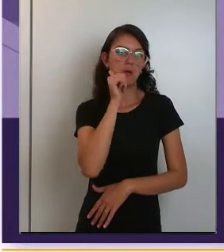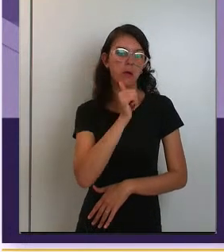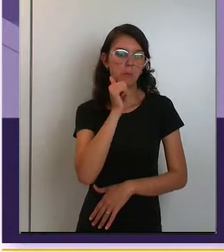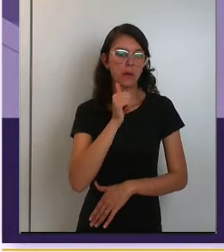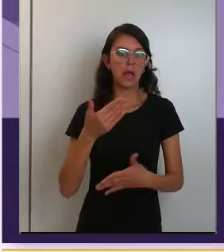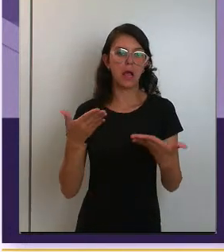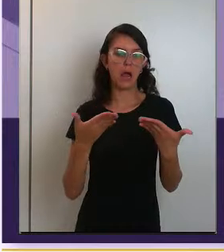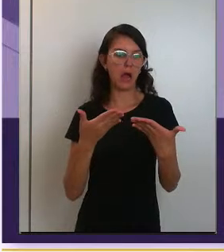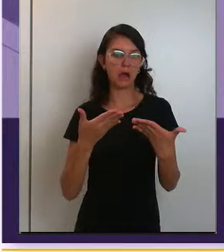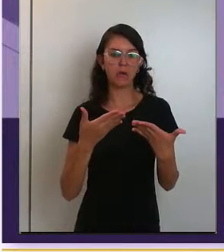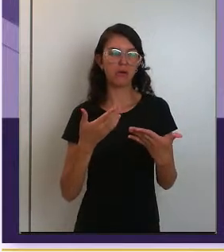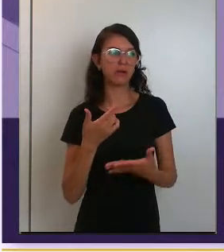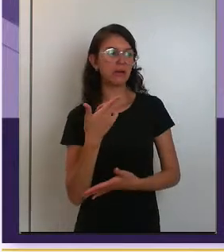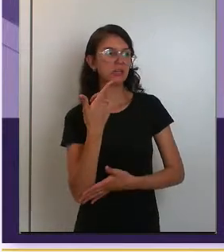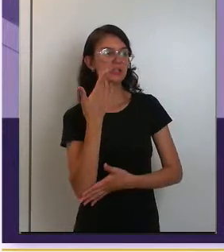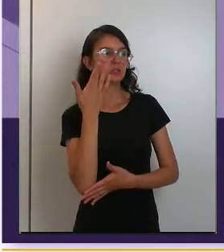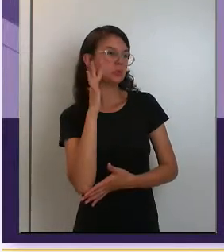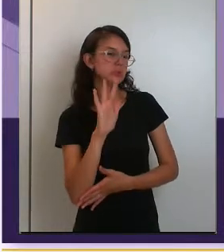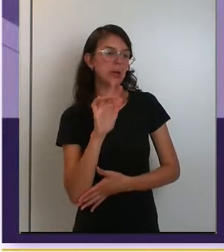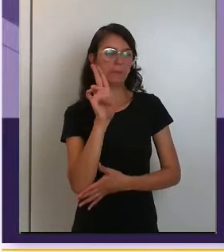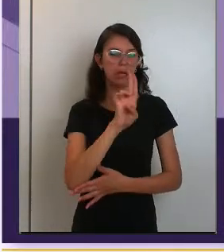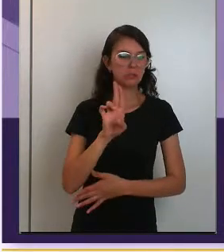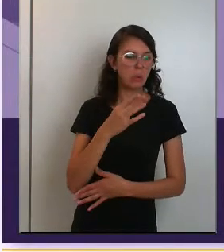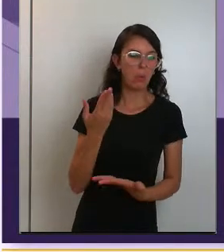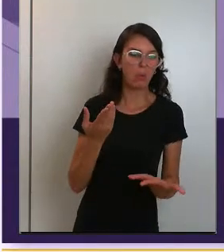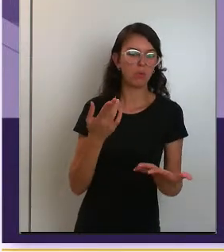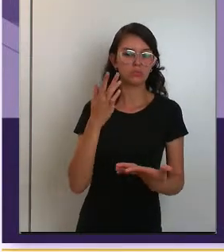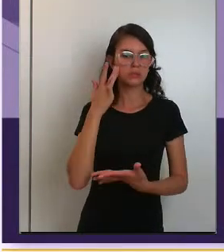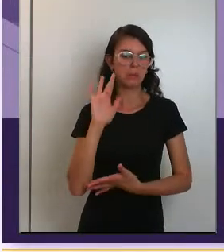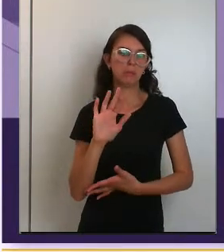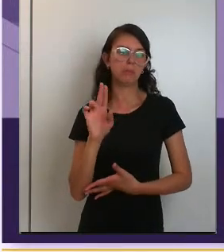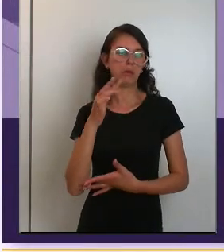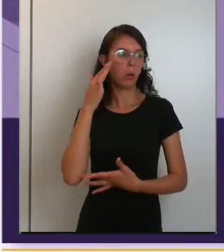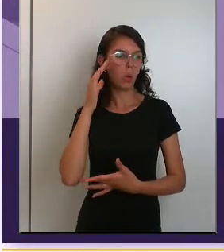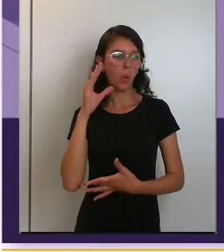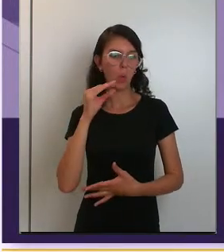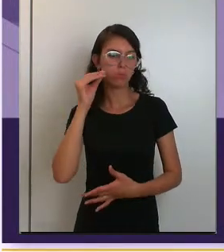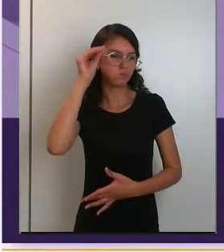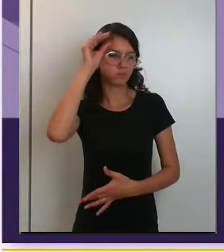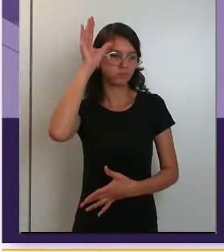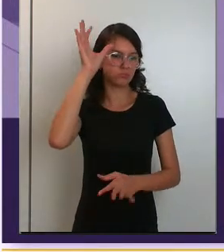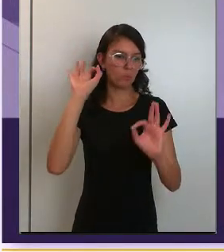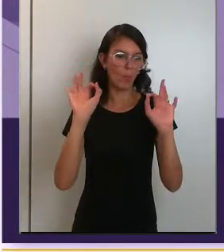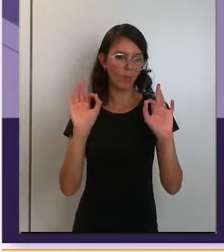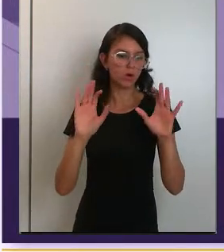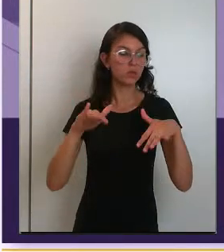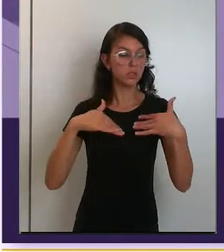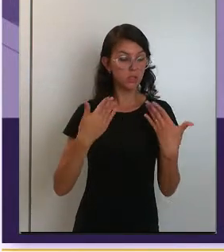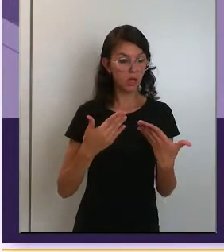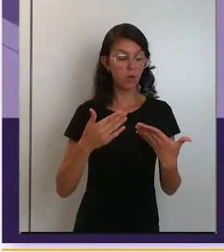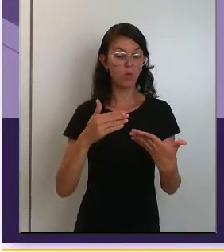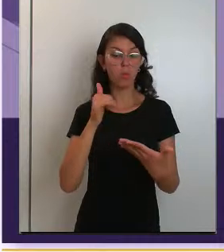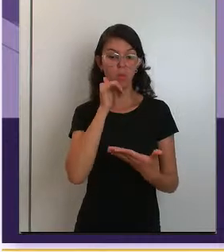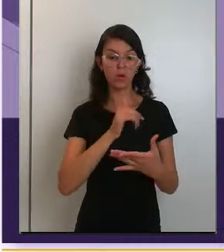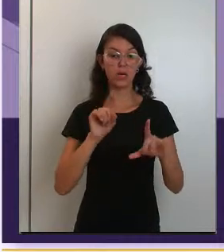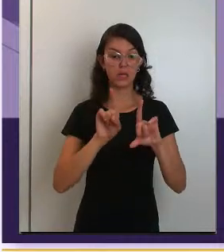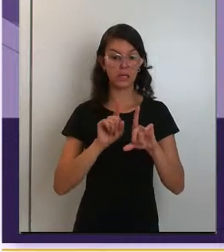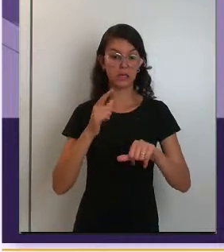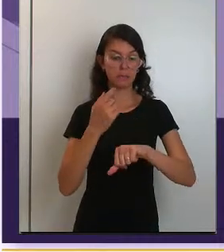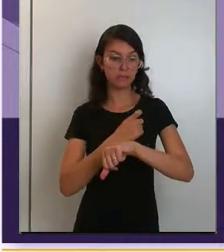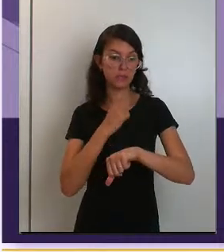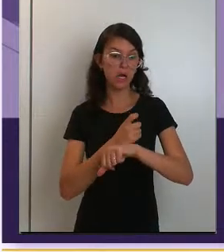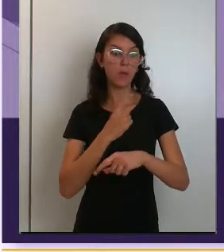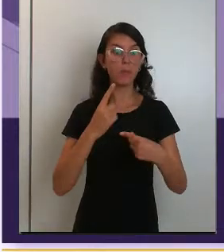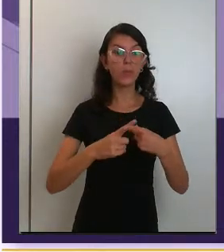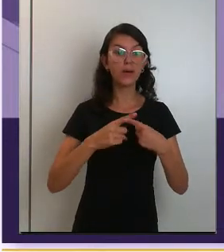tornou desatualizada, obsoleta, porque ela ficou sem trabalhar. Além disso, a mulher ainda sofre resistências em ser contratada por ter